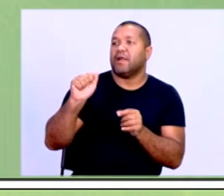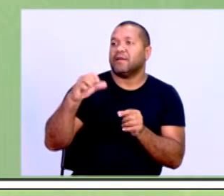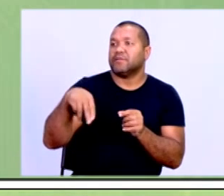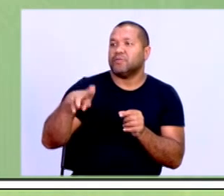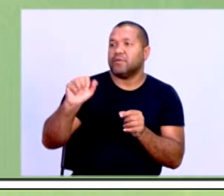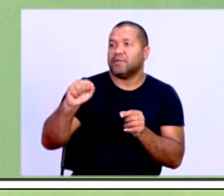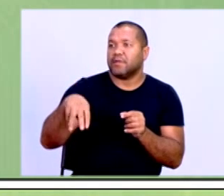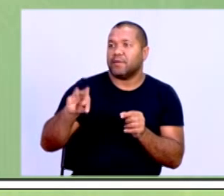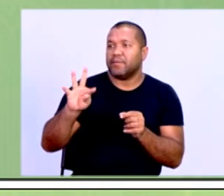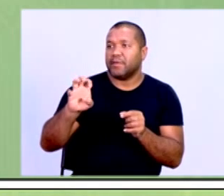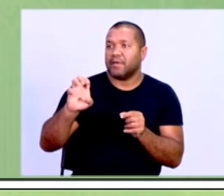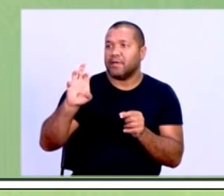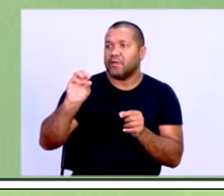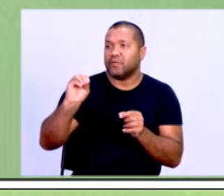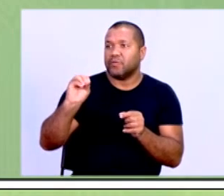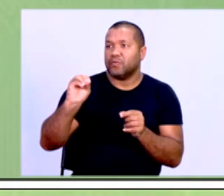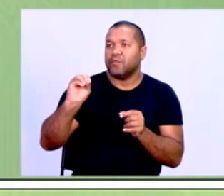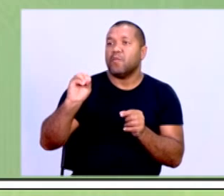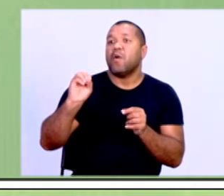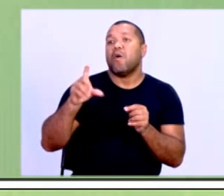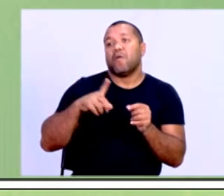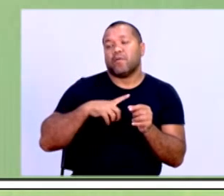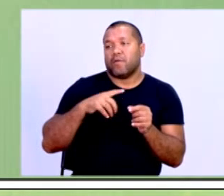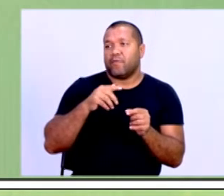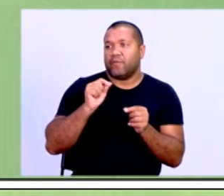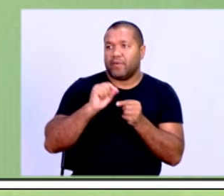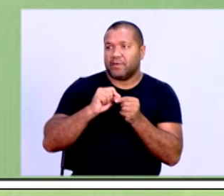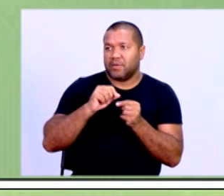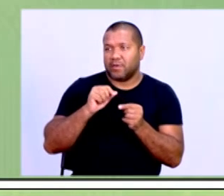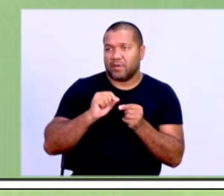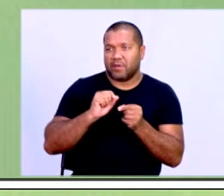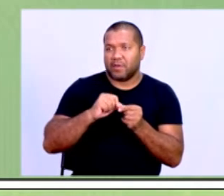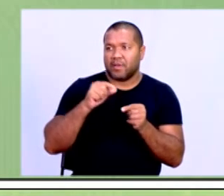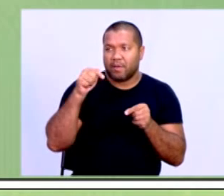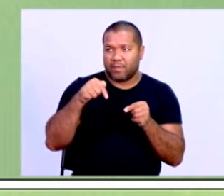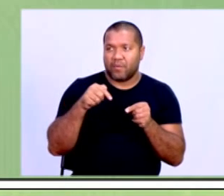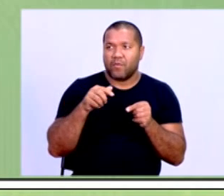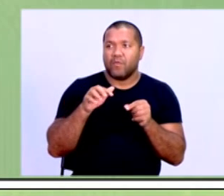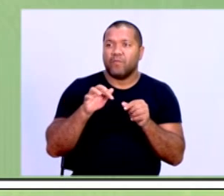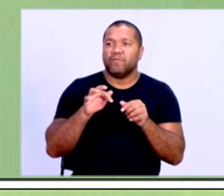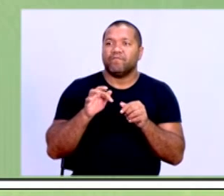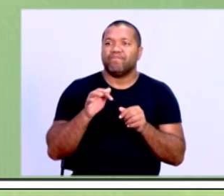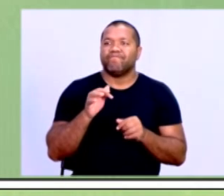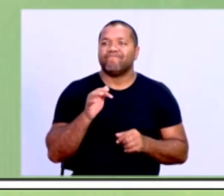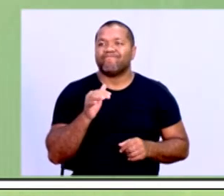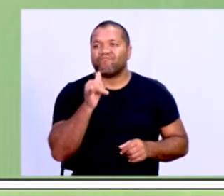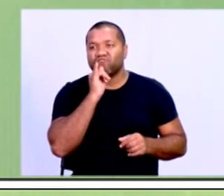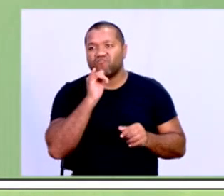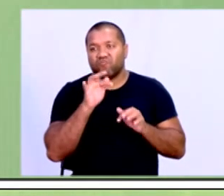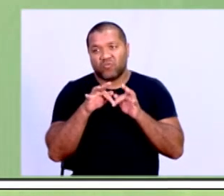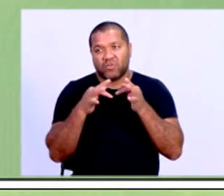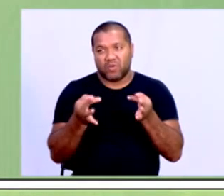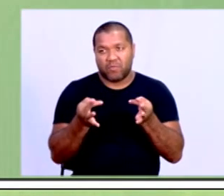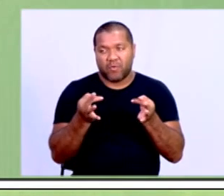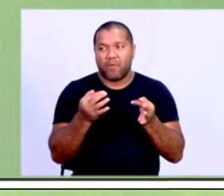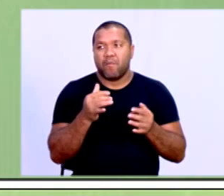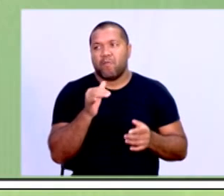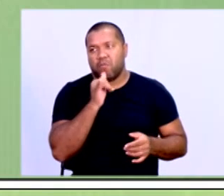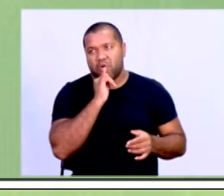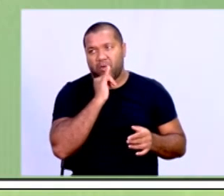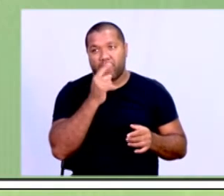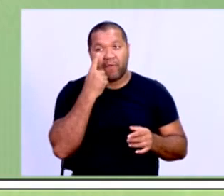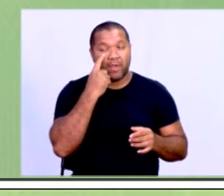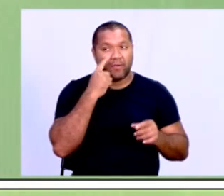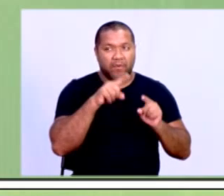vocês um exemplo bem simples de um DR bem básico mesmo. Eu tenho aqui um médico.